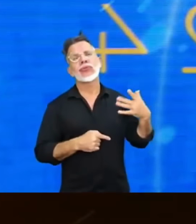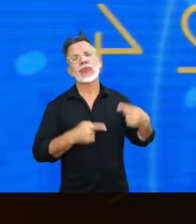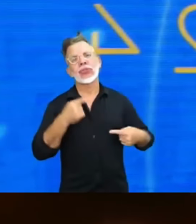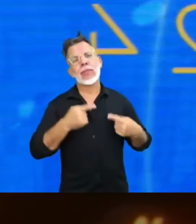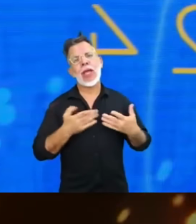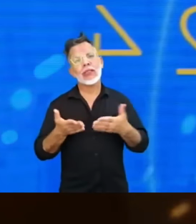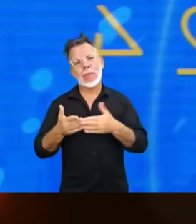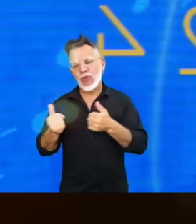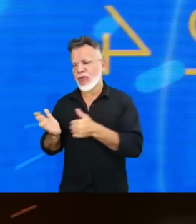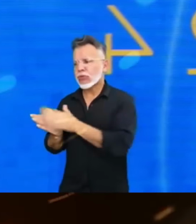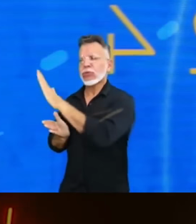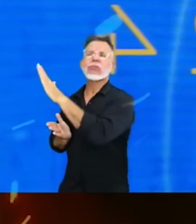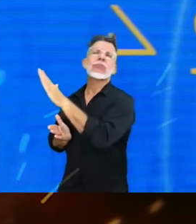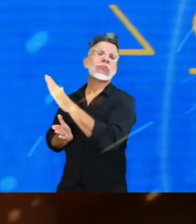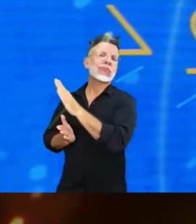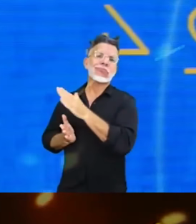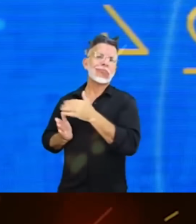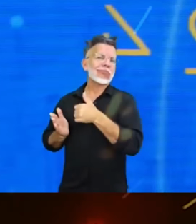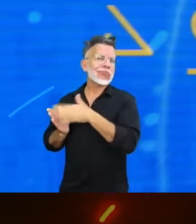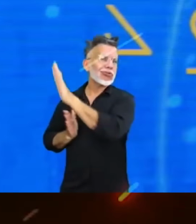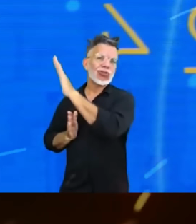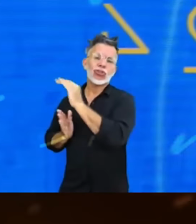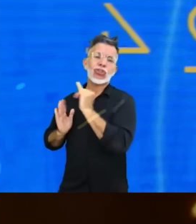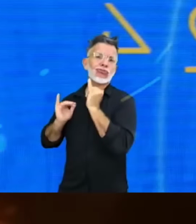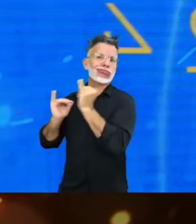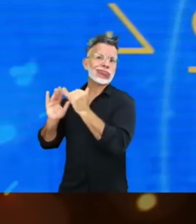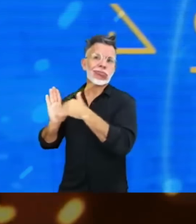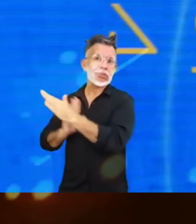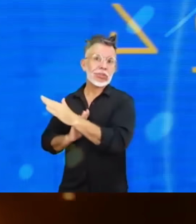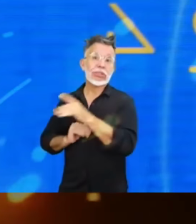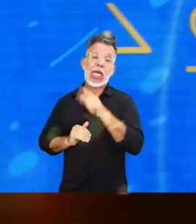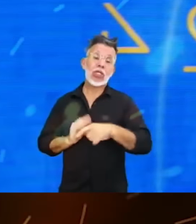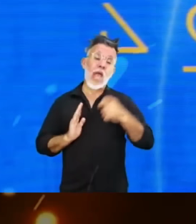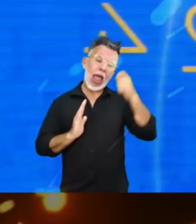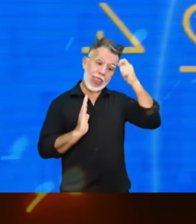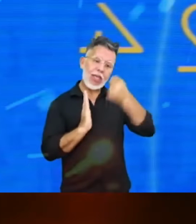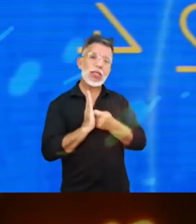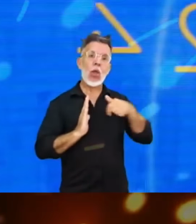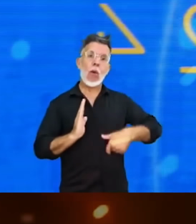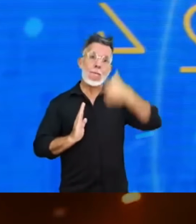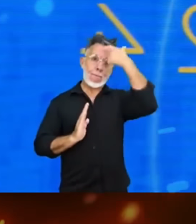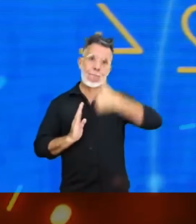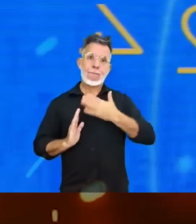senhor está excluído por decisão do apresentador ok